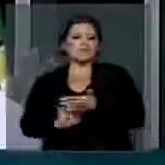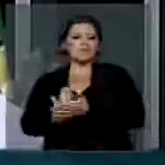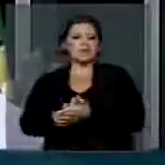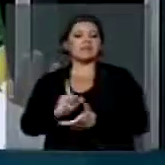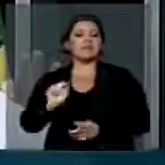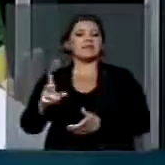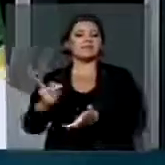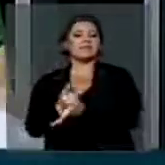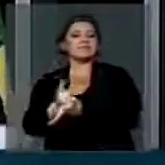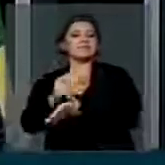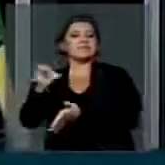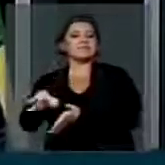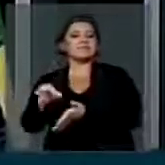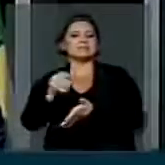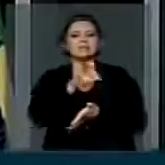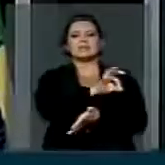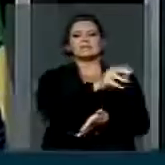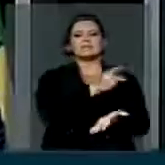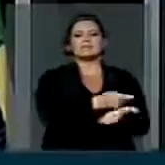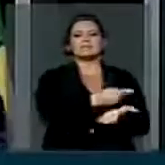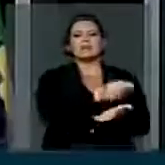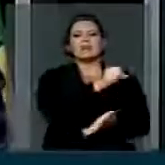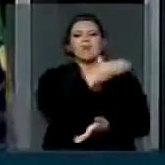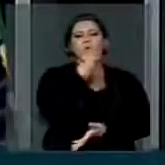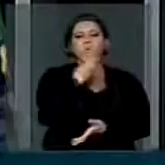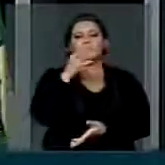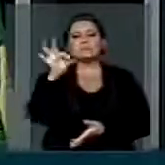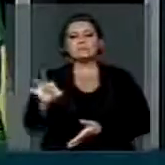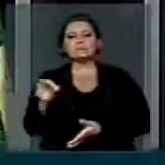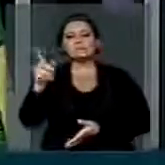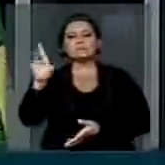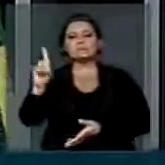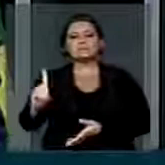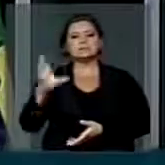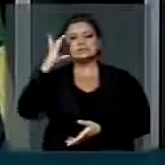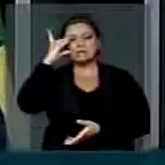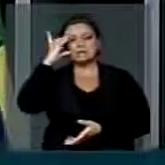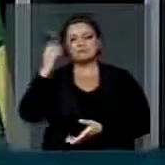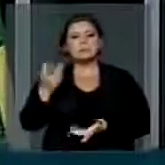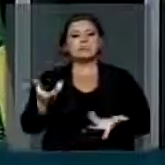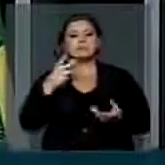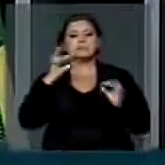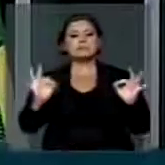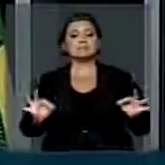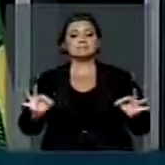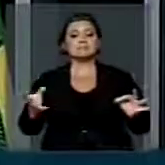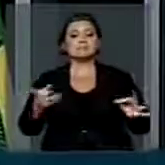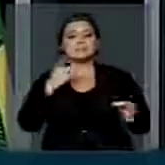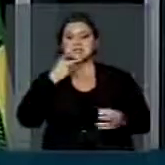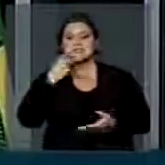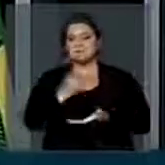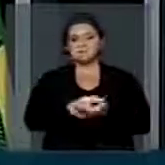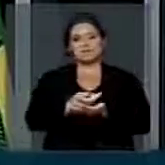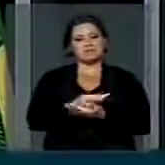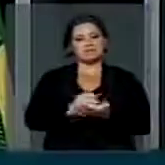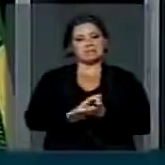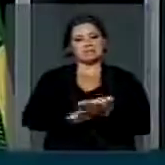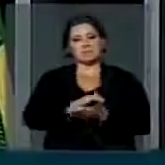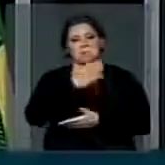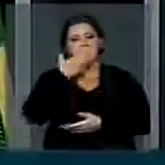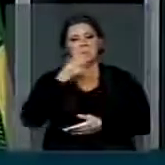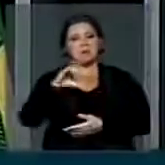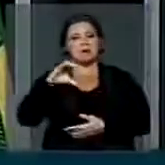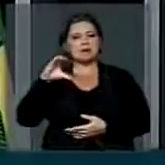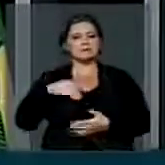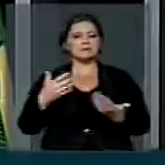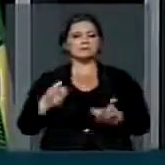se a presidente da República é que estava certo. No entanto, todas essas questões não retiram o ônus que hoje o